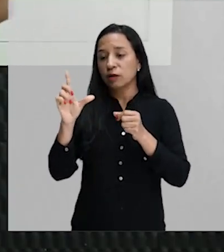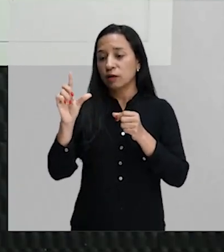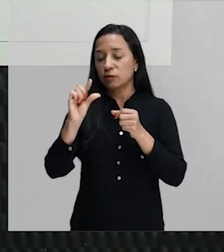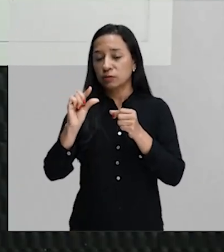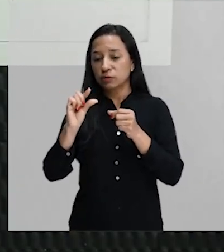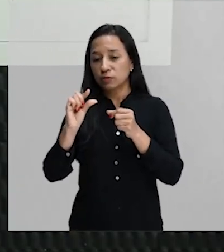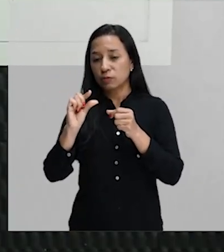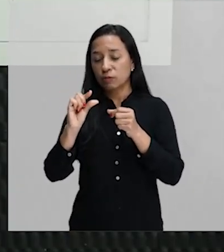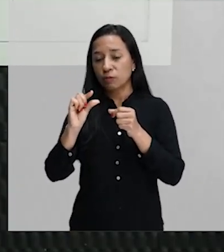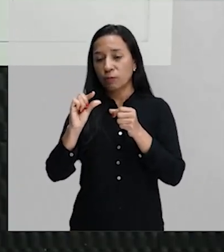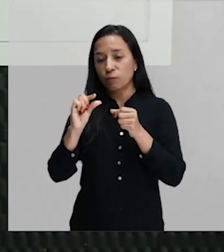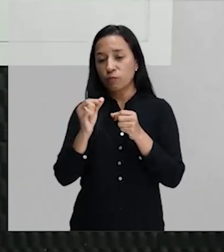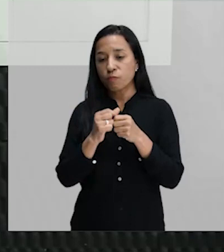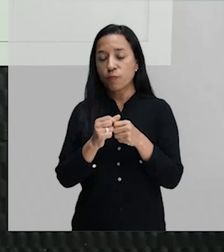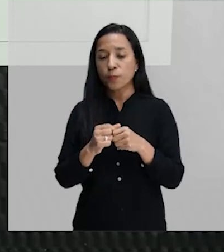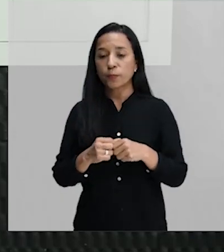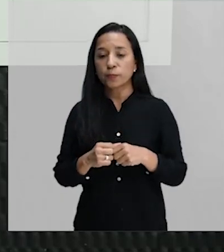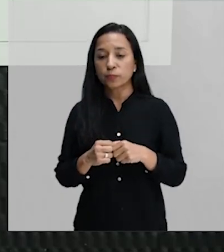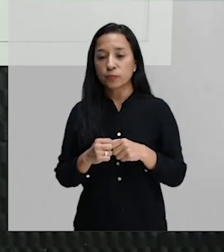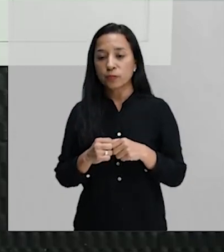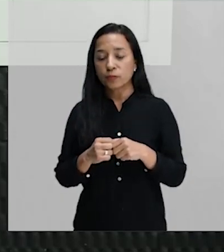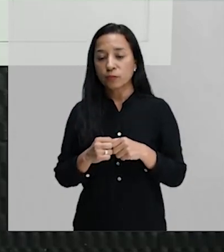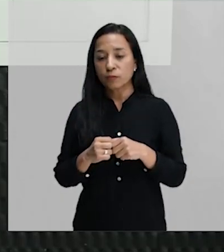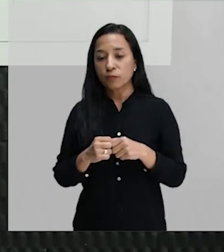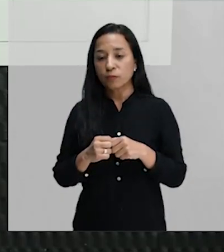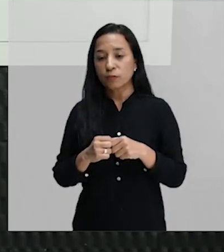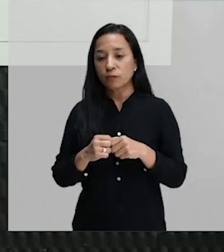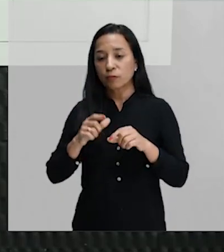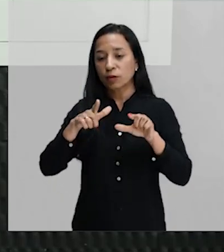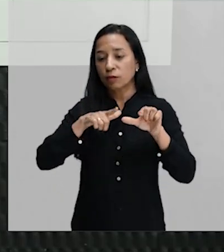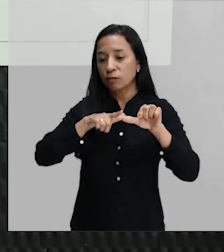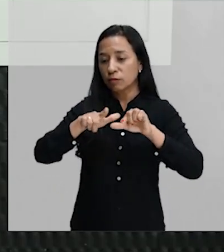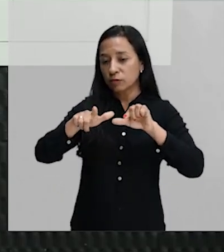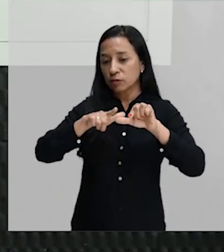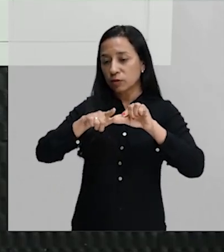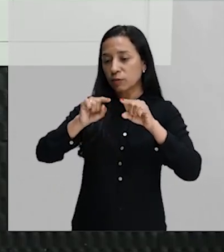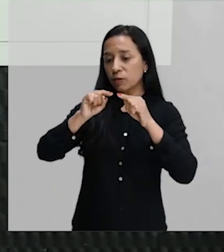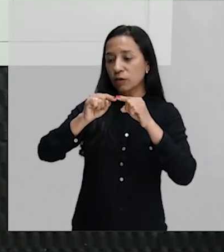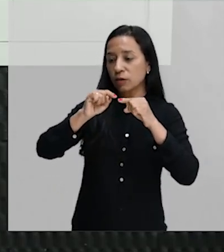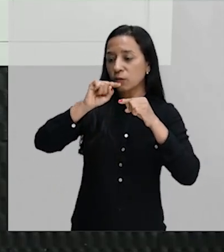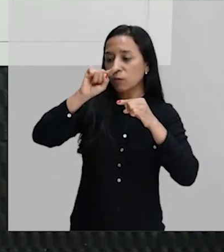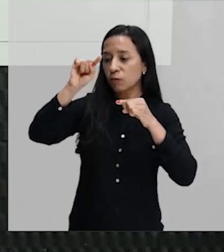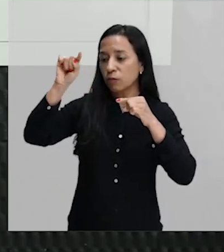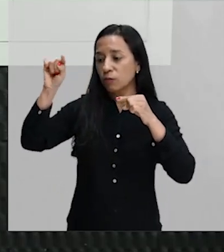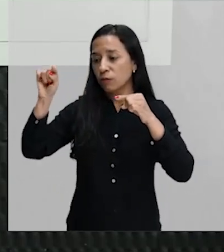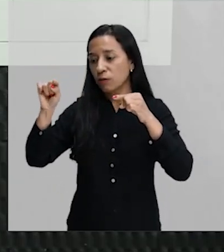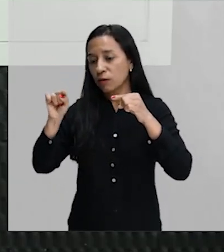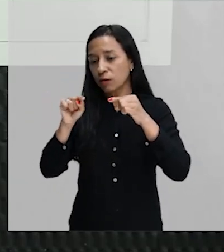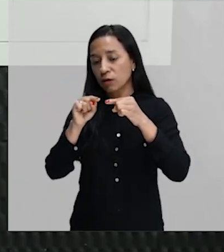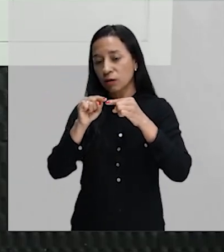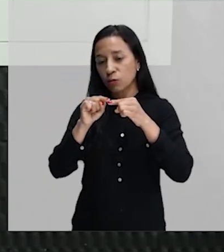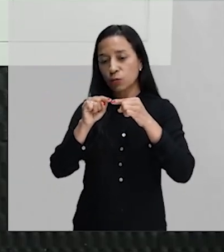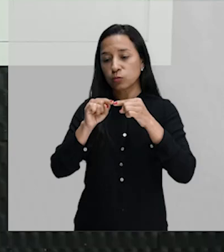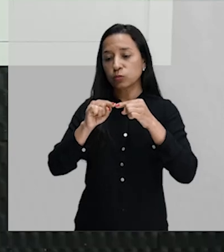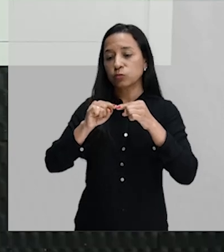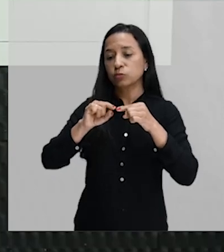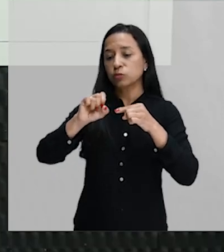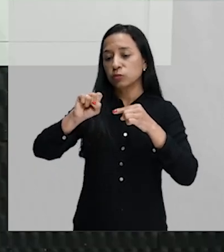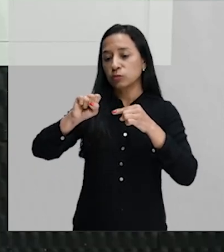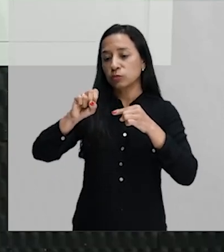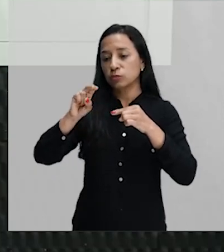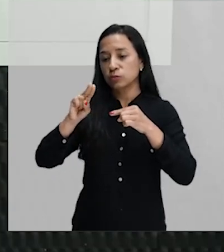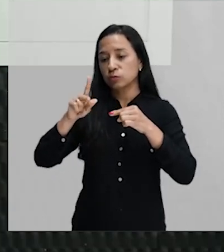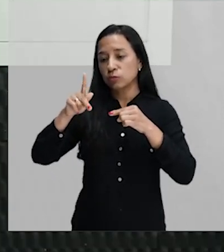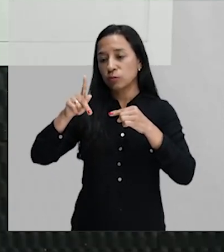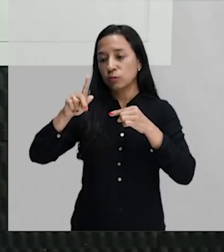a gente vai trabalhar com arcos suplementares. Vamos corrigir aqui, suplementares. O que